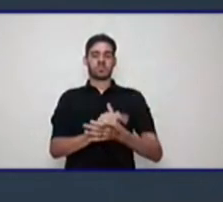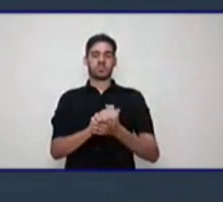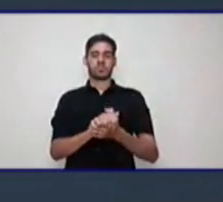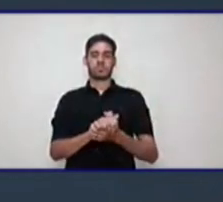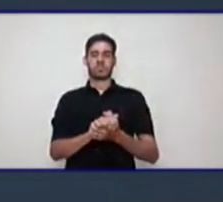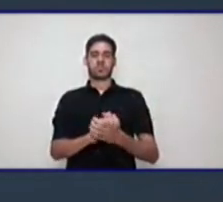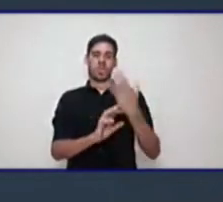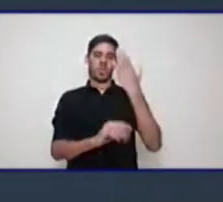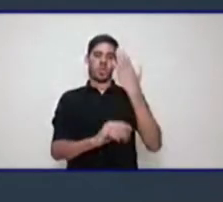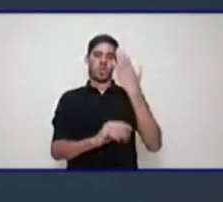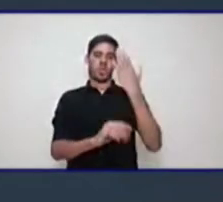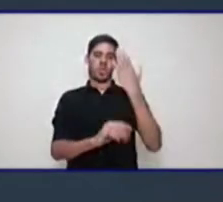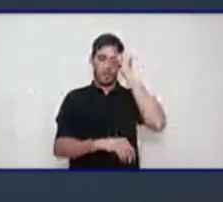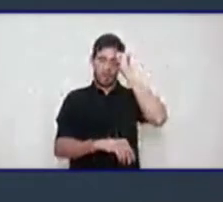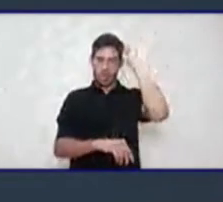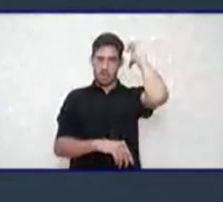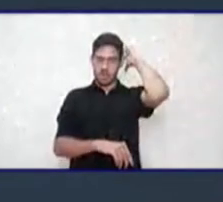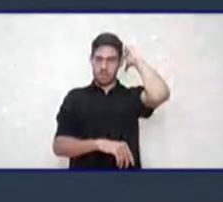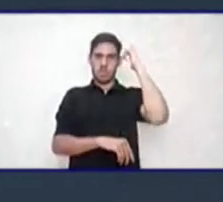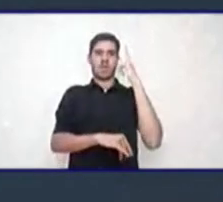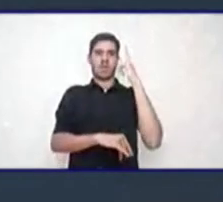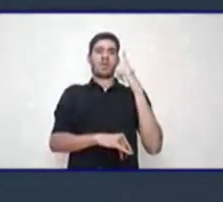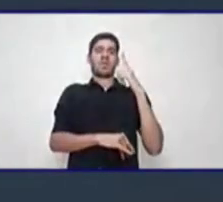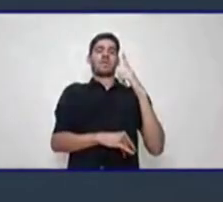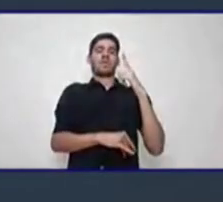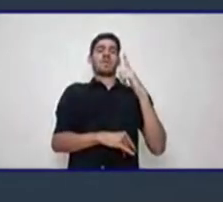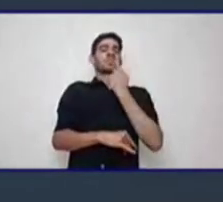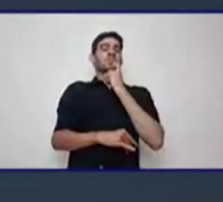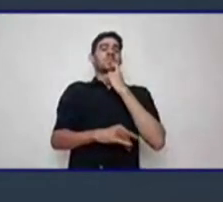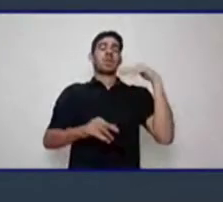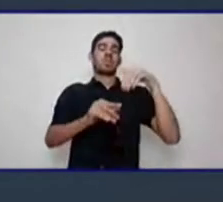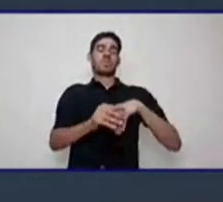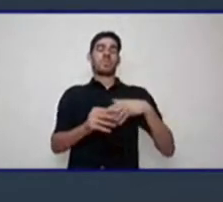Obrigado, ministro Alexandre de Moraes. Como voto, o ministro Luiz Felipe Salomão.